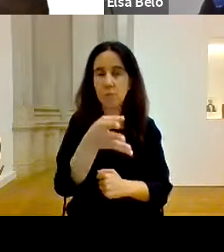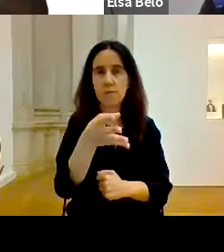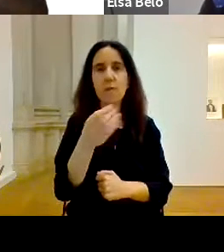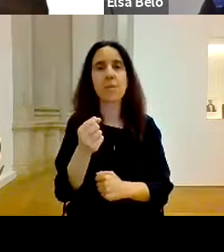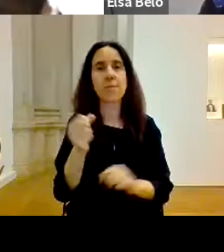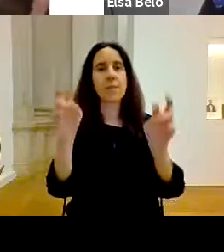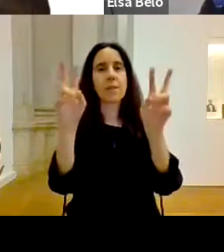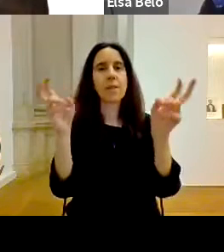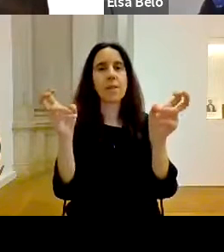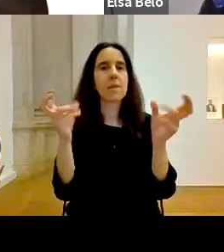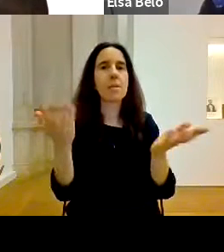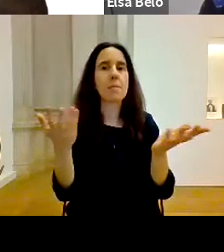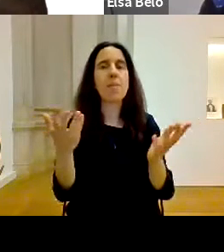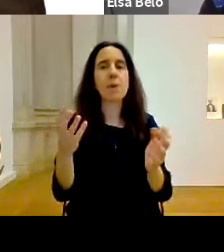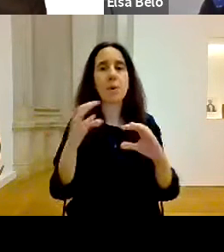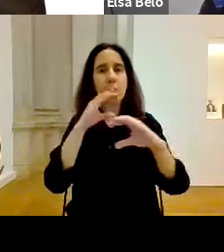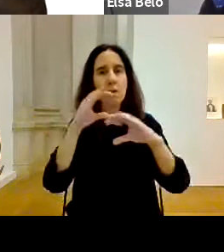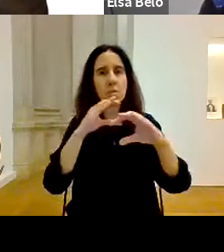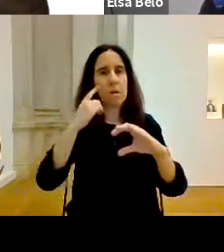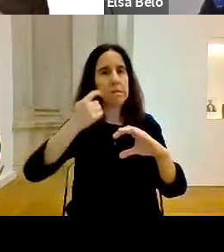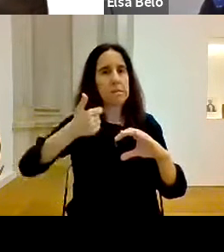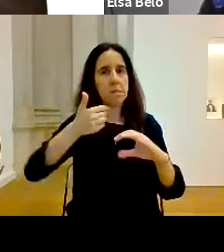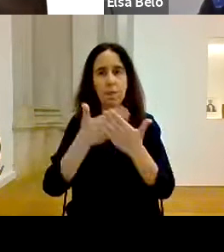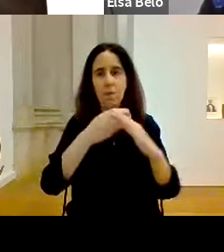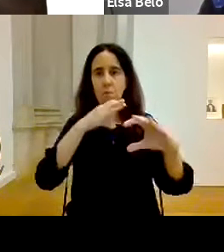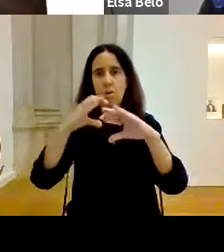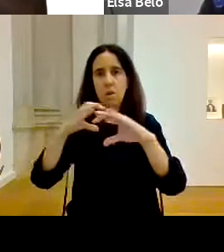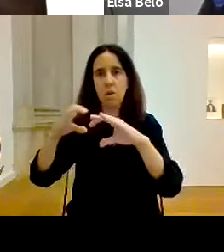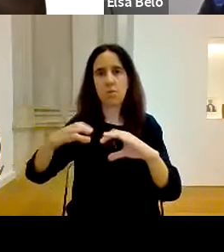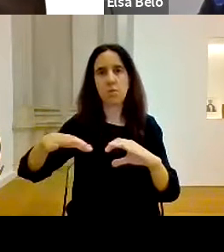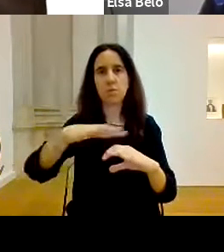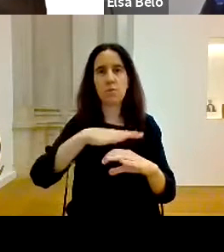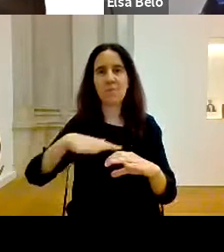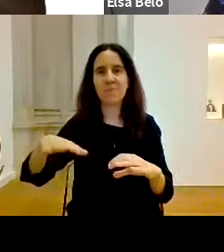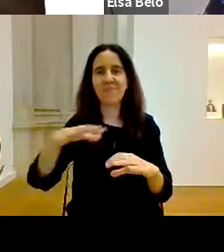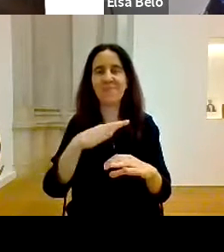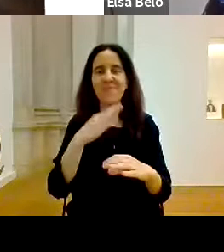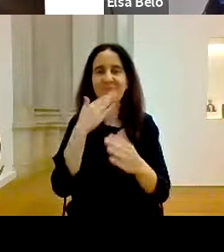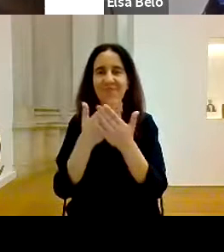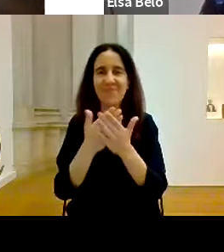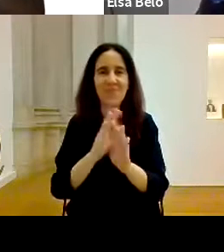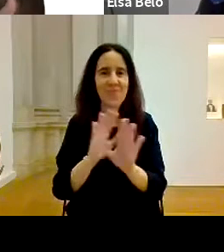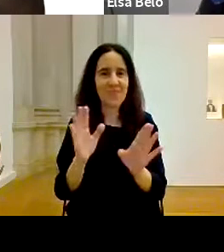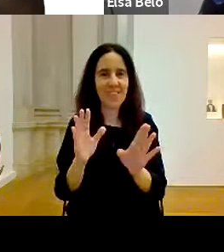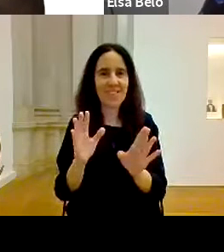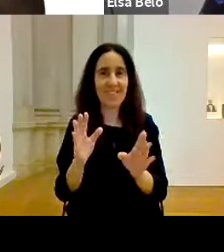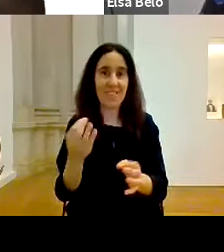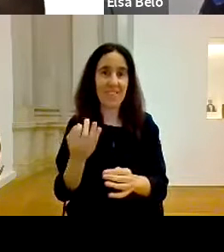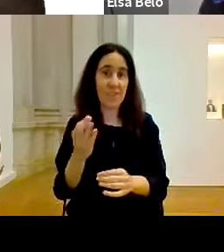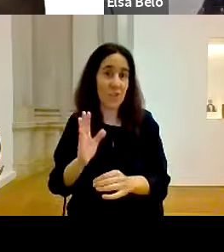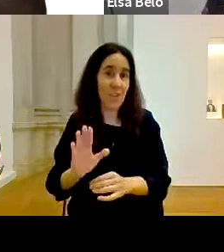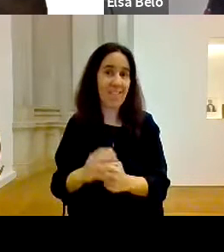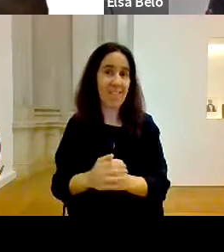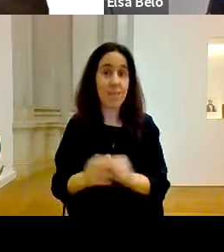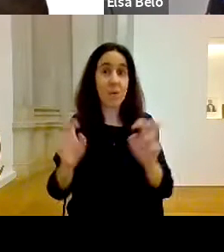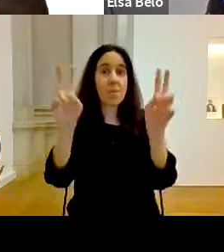como o Pedro dizia, da comunicação, é fundamental comunicar, mas isso já o é na gestão de projetos dentro das nossas paredes, portanto, já o é. O